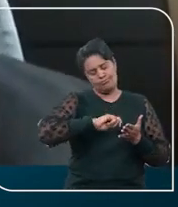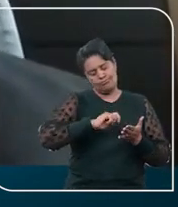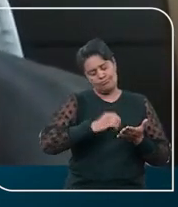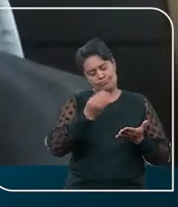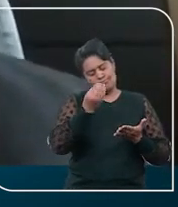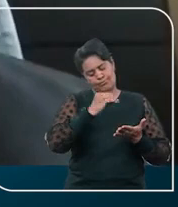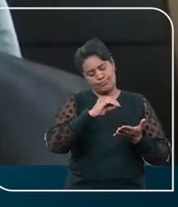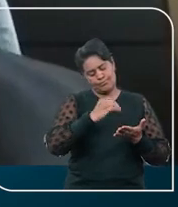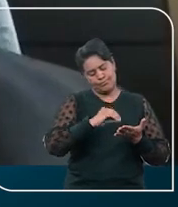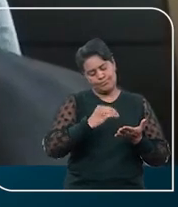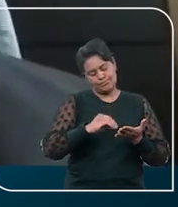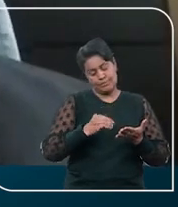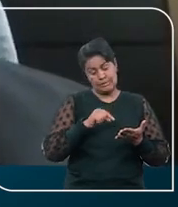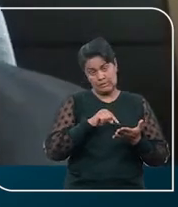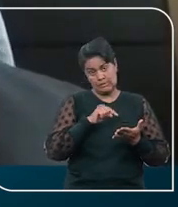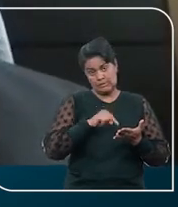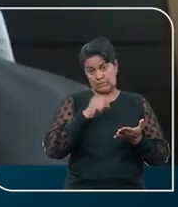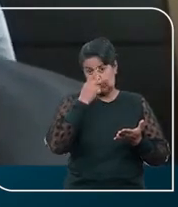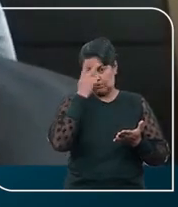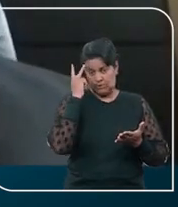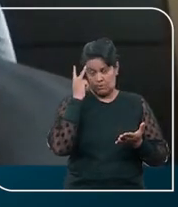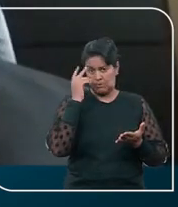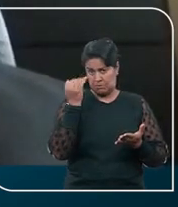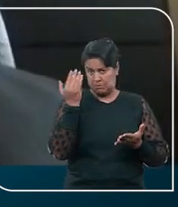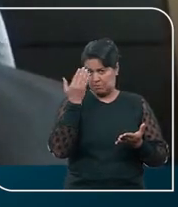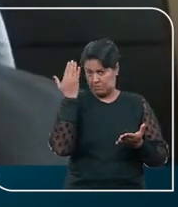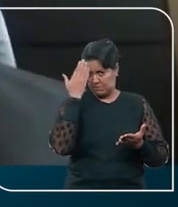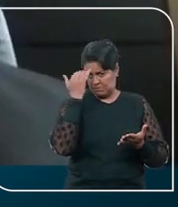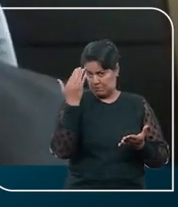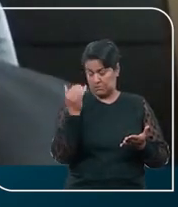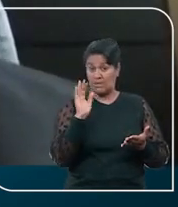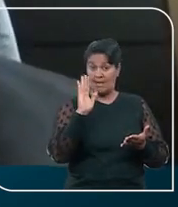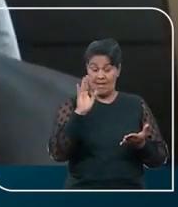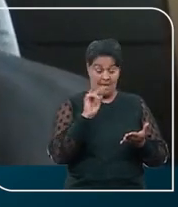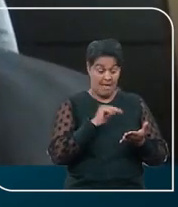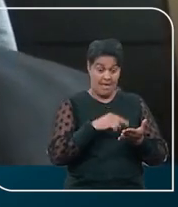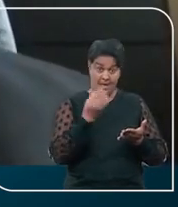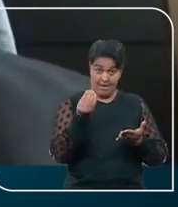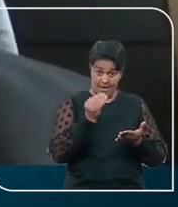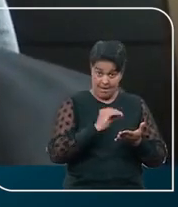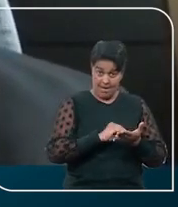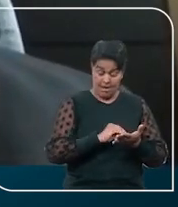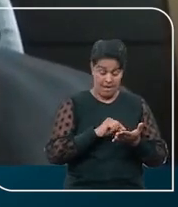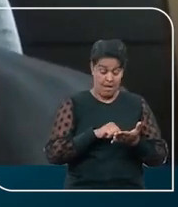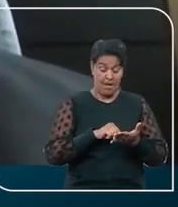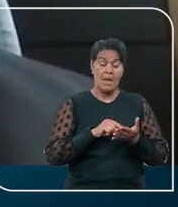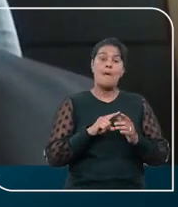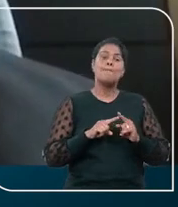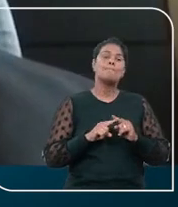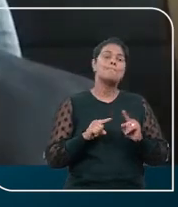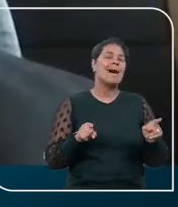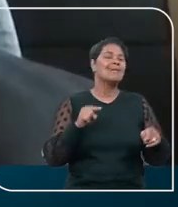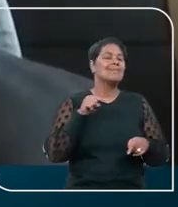Beire Simões, que são advogados aqui do Rio de Janeiro. Eles não poderiam sequer conceber que existiria meios de locar